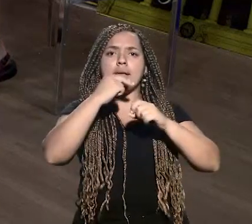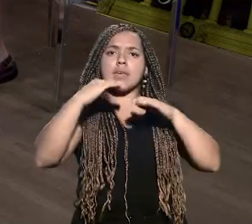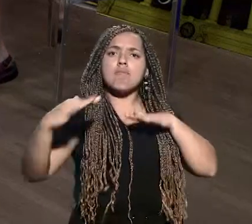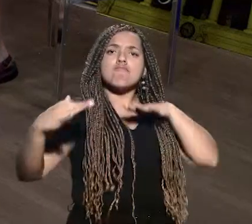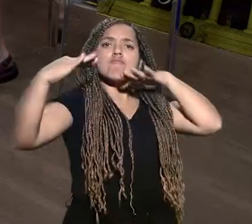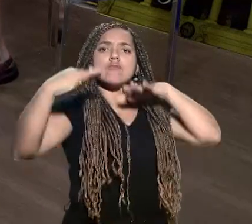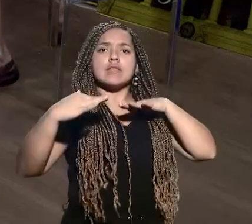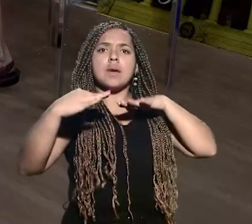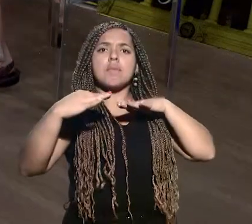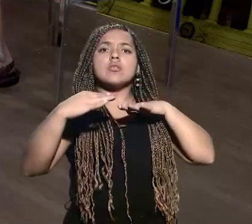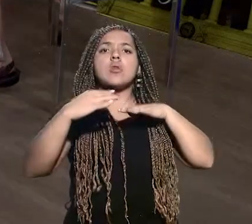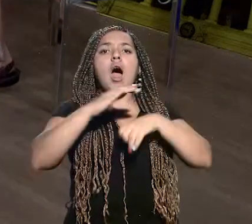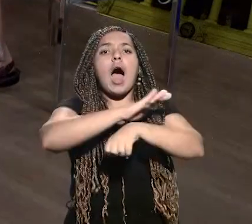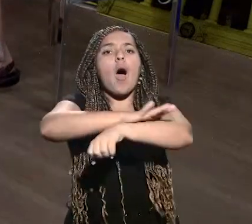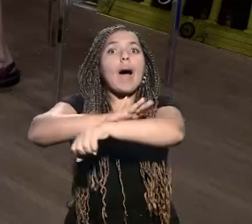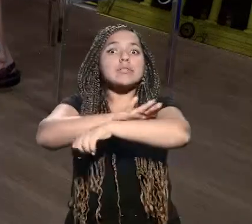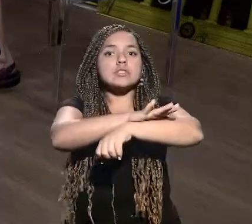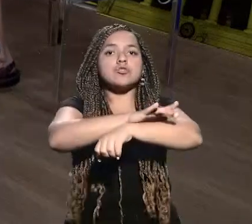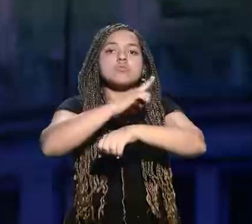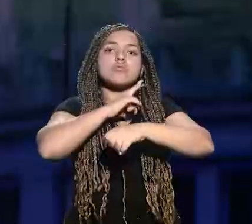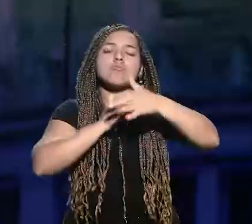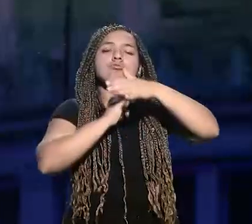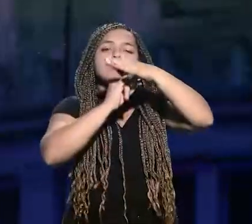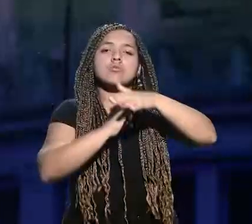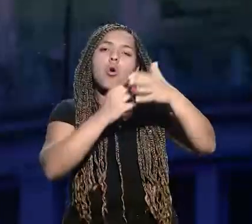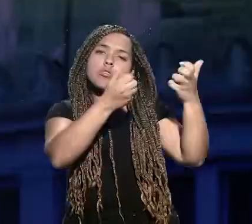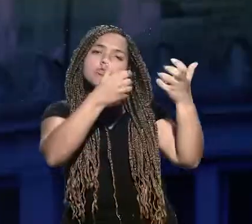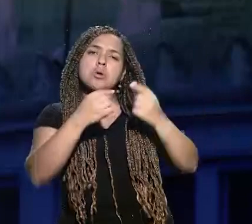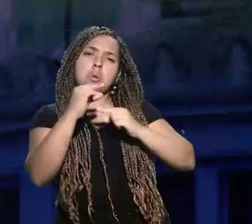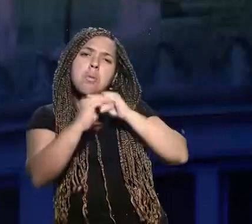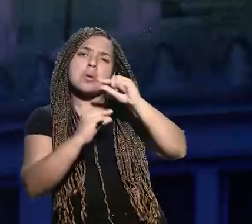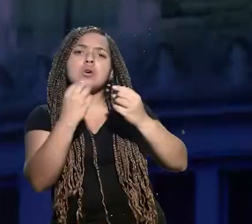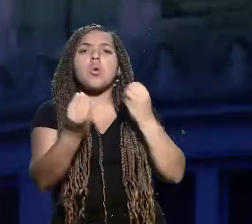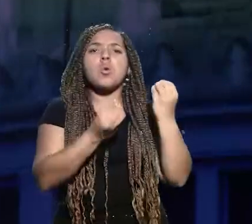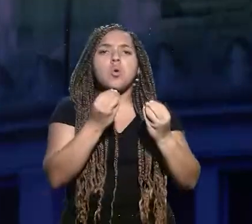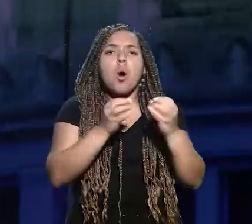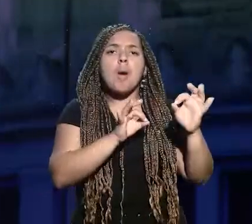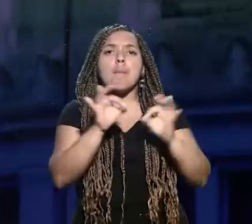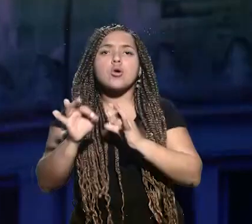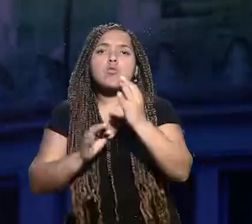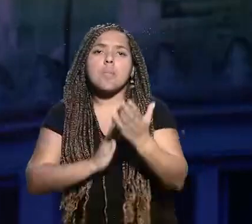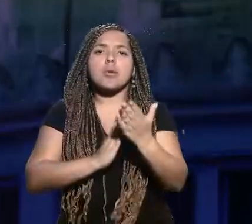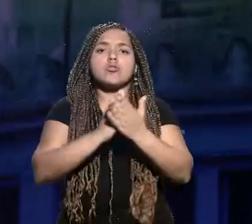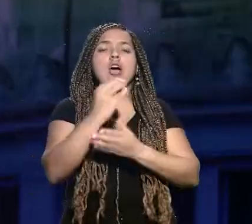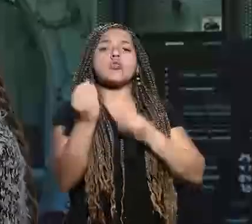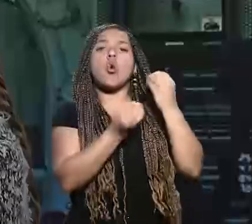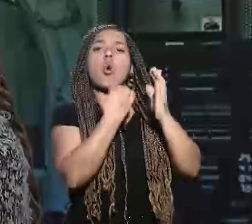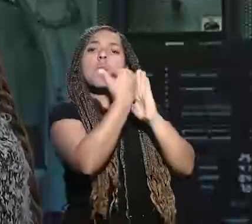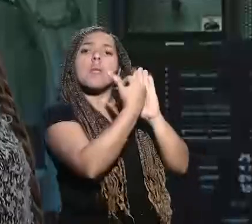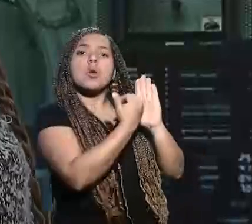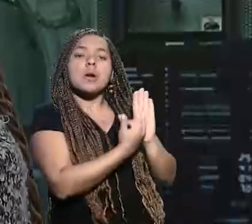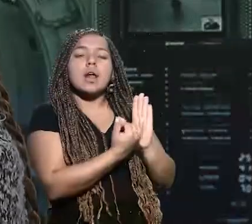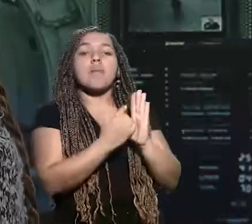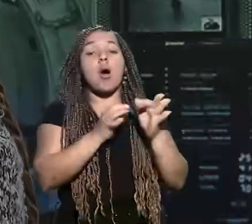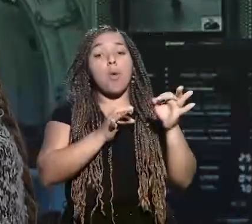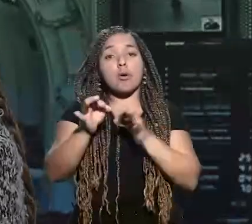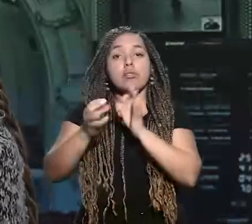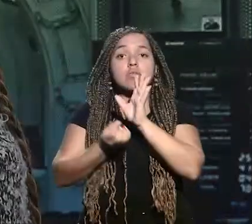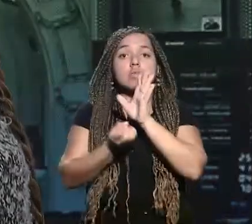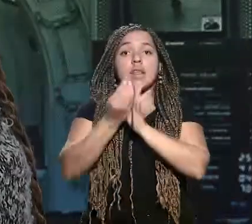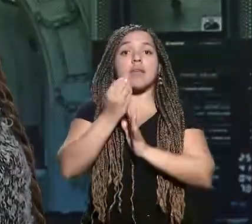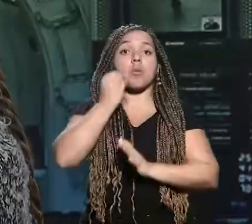racismo institucional. Queria que a senhora explicasse um pouquinho o que é isso, como é que foi a aprovação desse projeto e como é que é esse programa. Na verdade, o